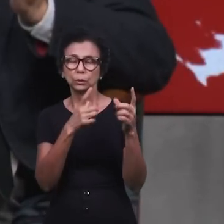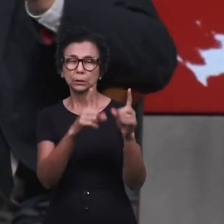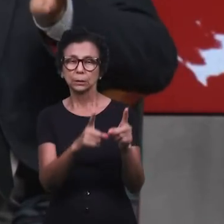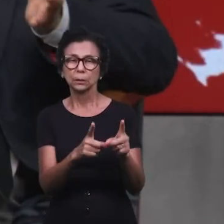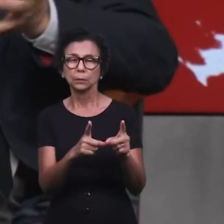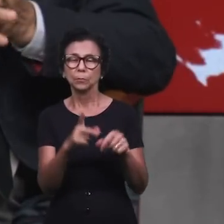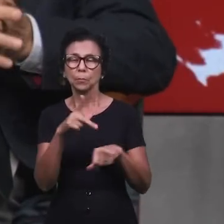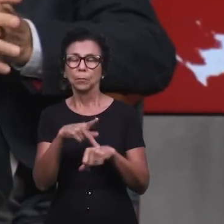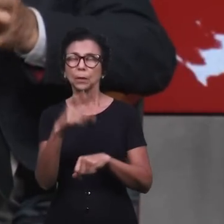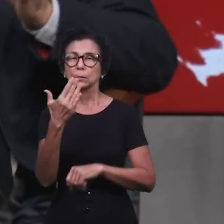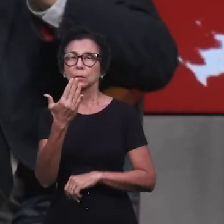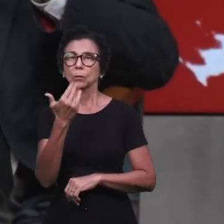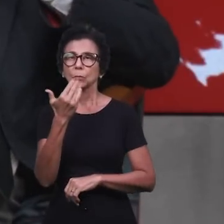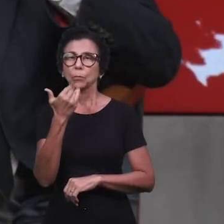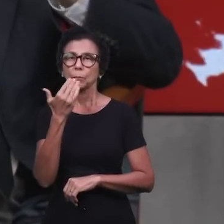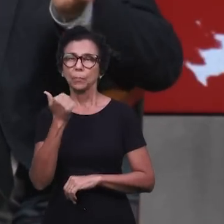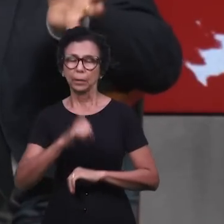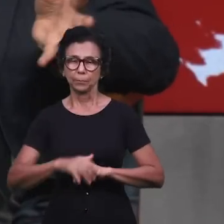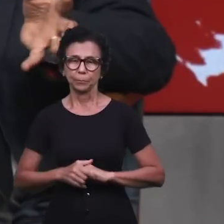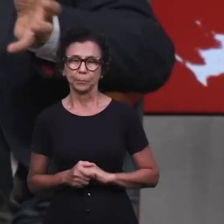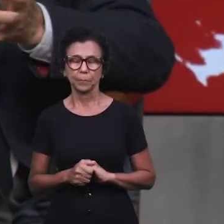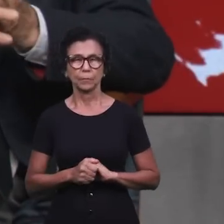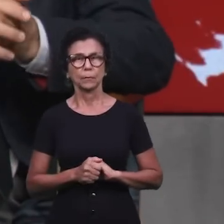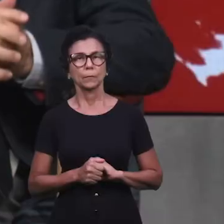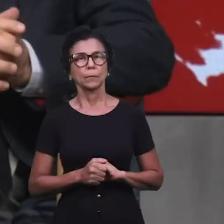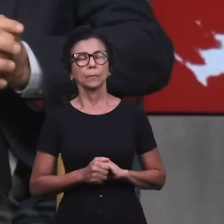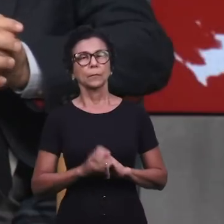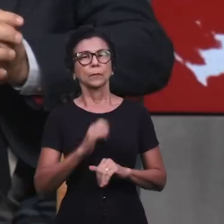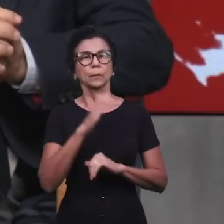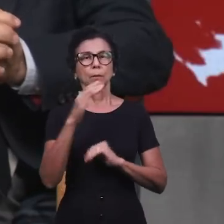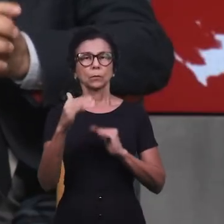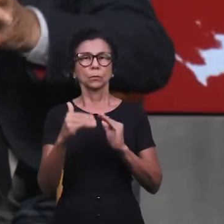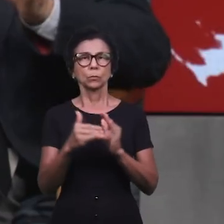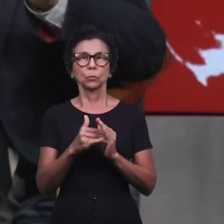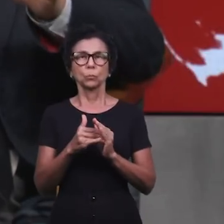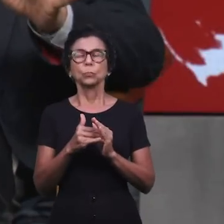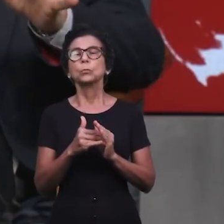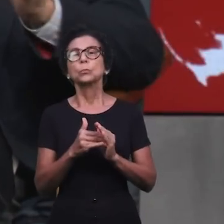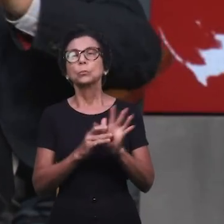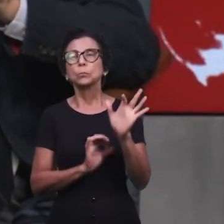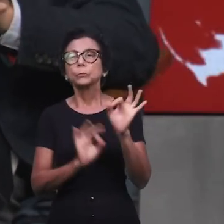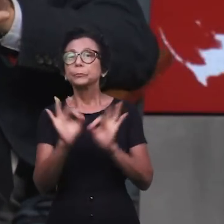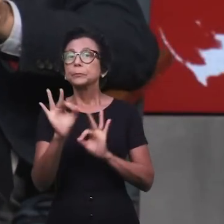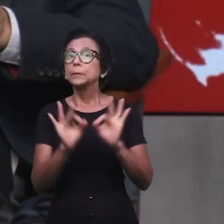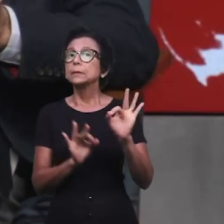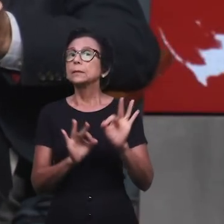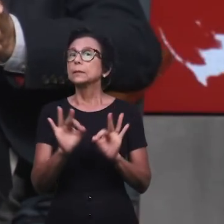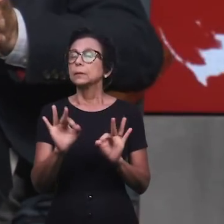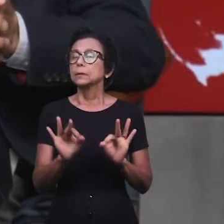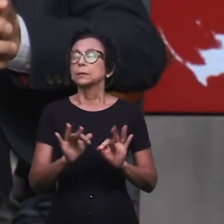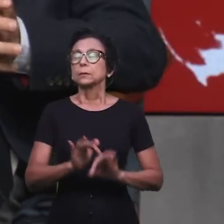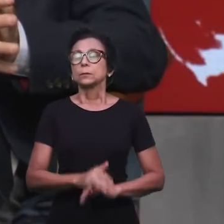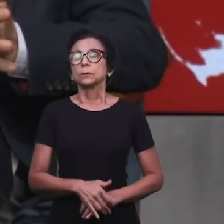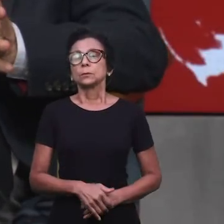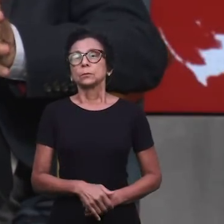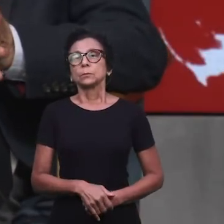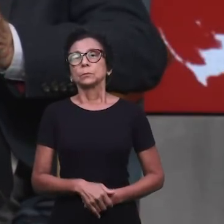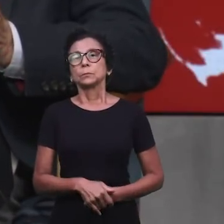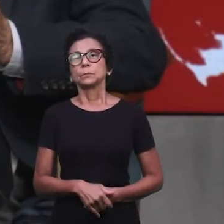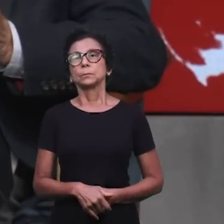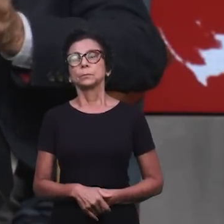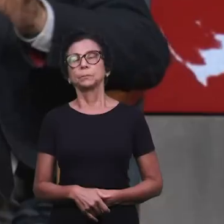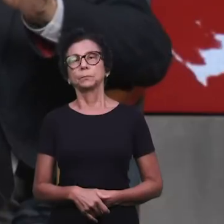local, vai providenciar tudo. Tudo isso foi muito bem preparado. Claro que em tudo isso